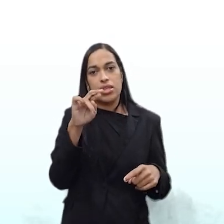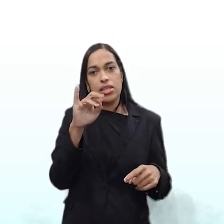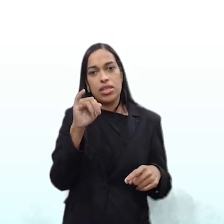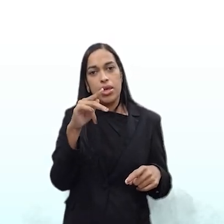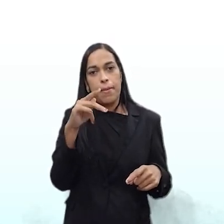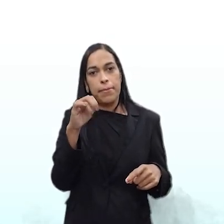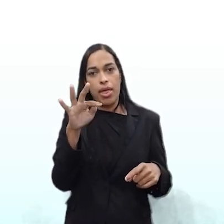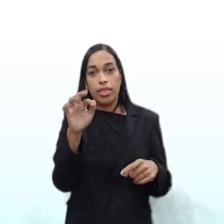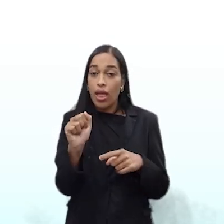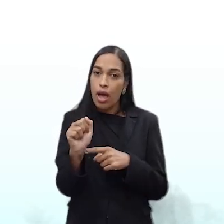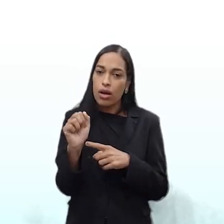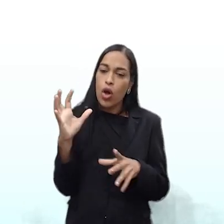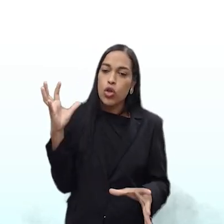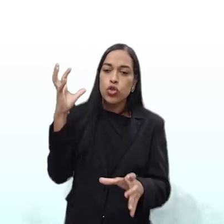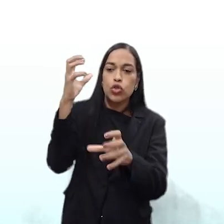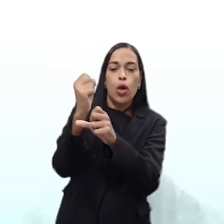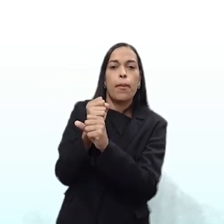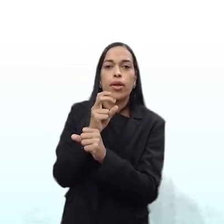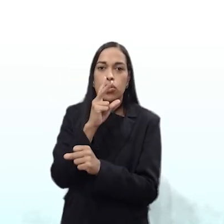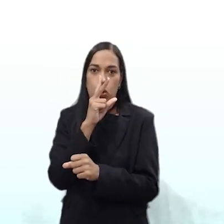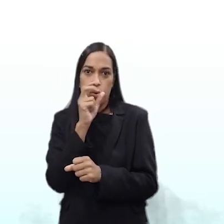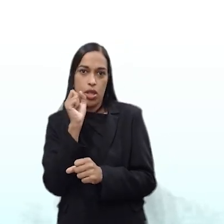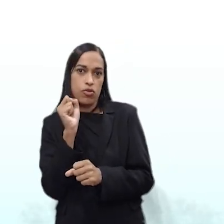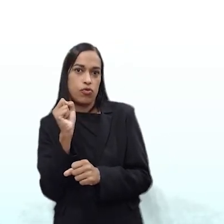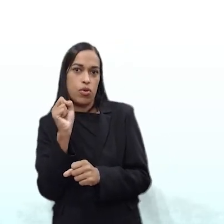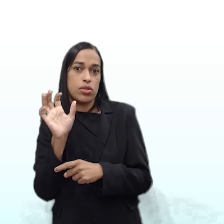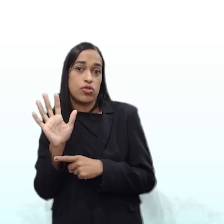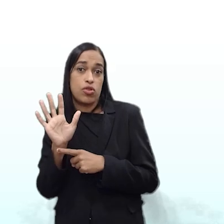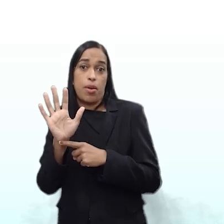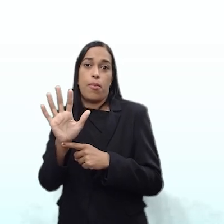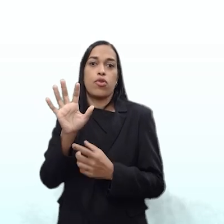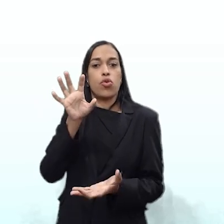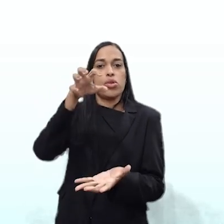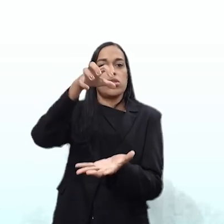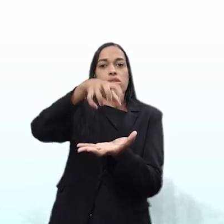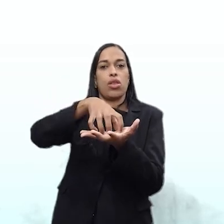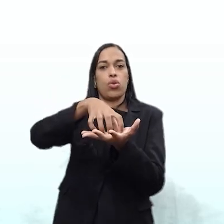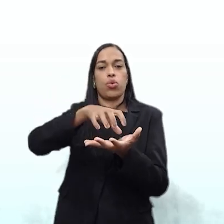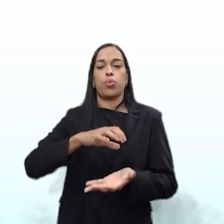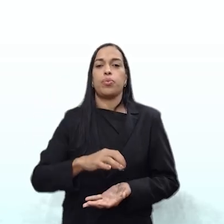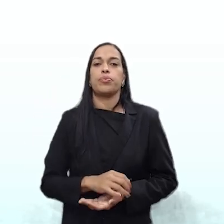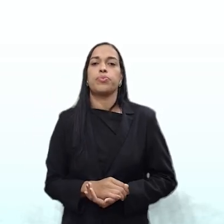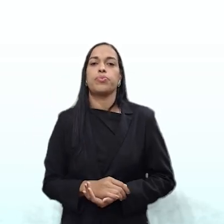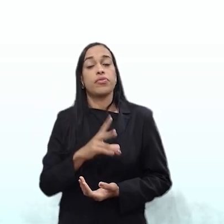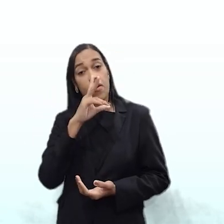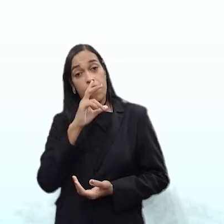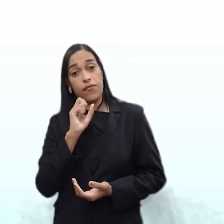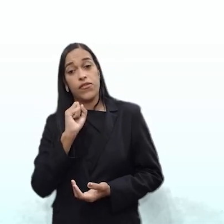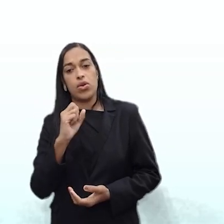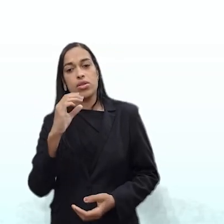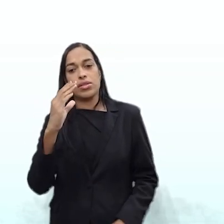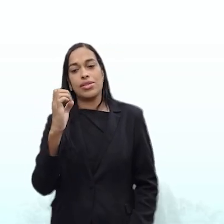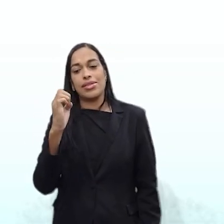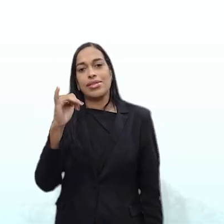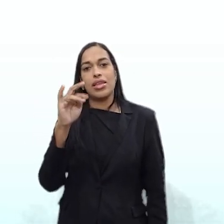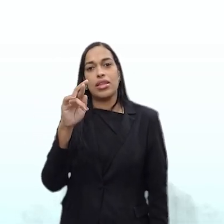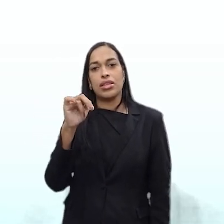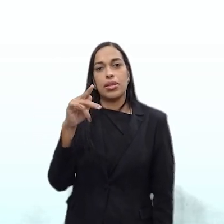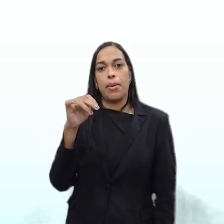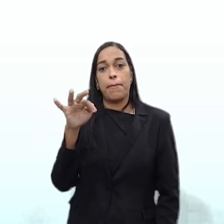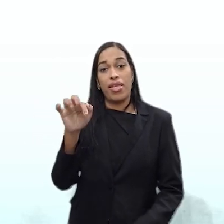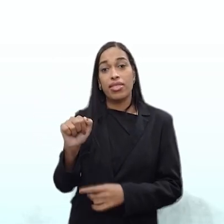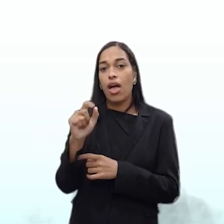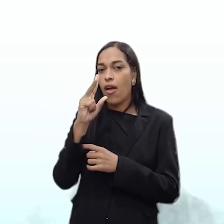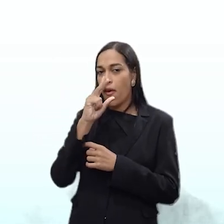é o somatório das forças vetorial que apontam para o centro da trajetória. Dessa maneira, força centrípeta é a resultante